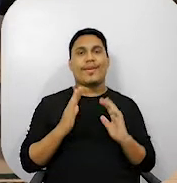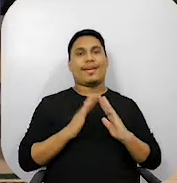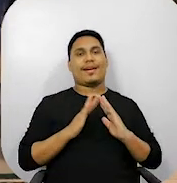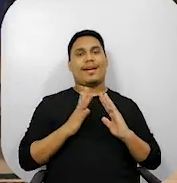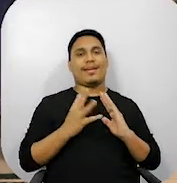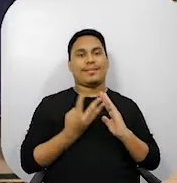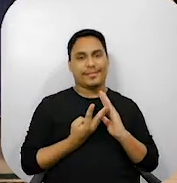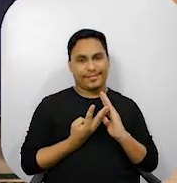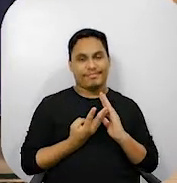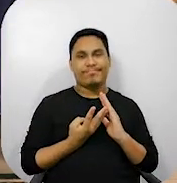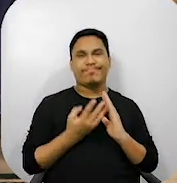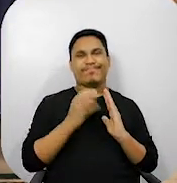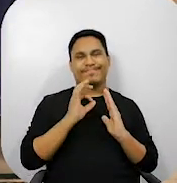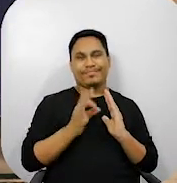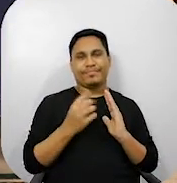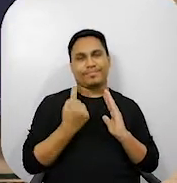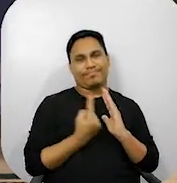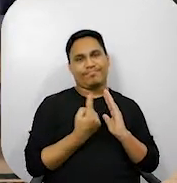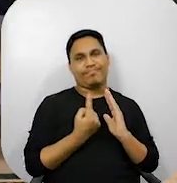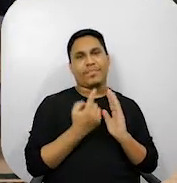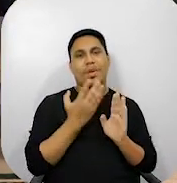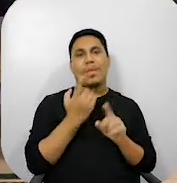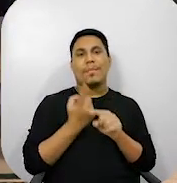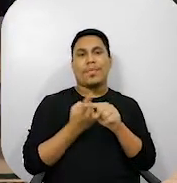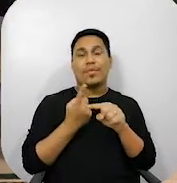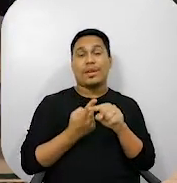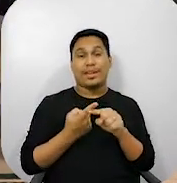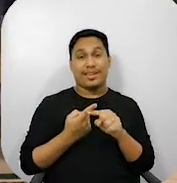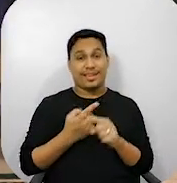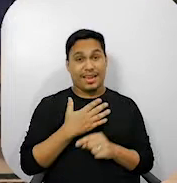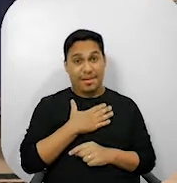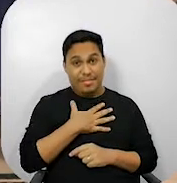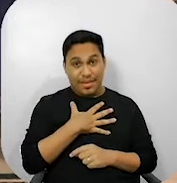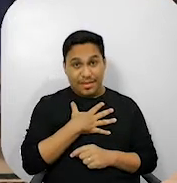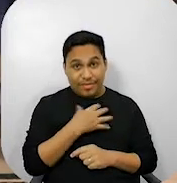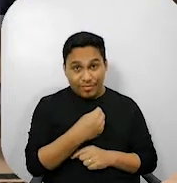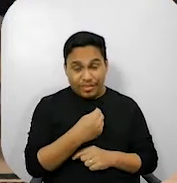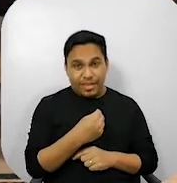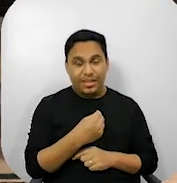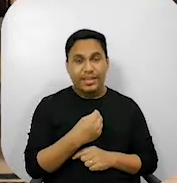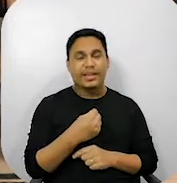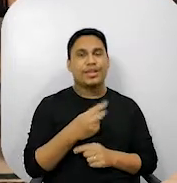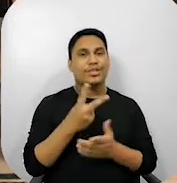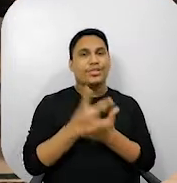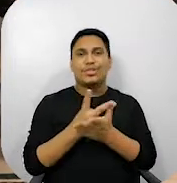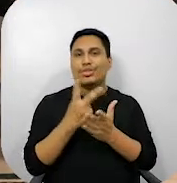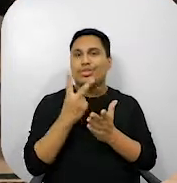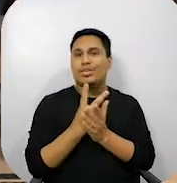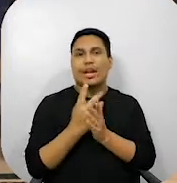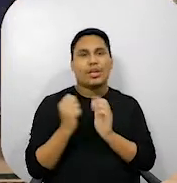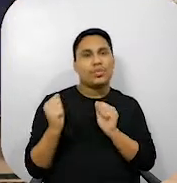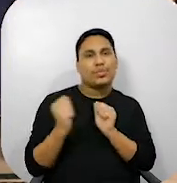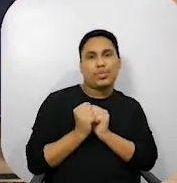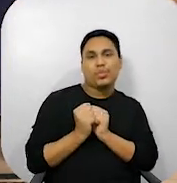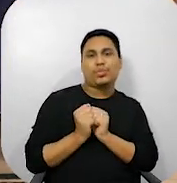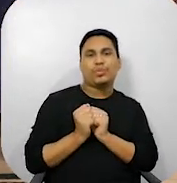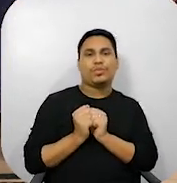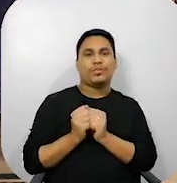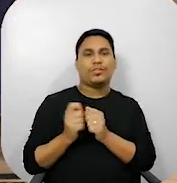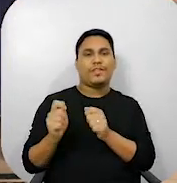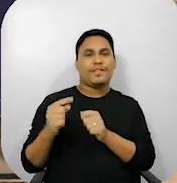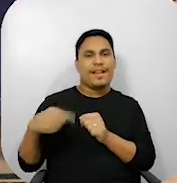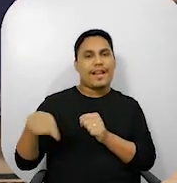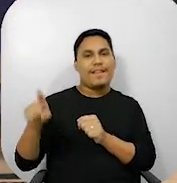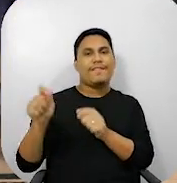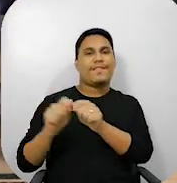casa confinado né porque a minha filha ficou no meu pé direto fazendo minhas compras eu não podia ir